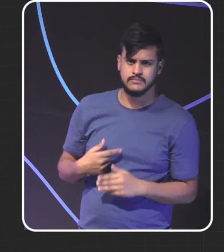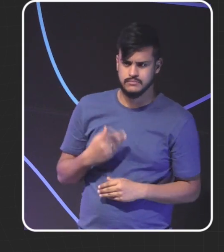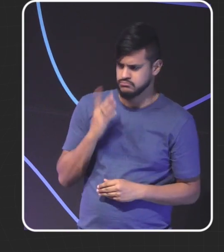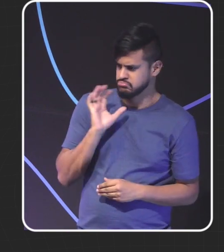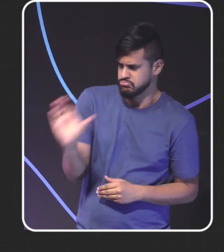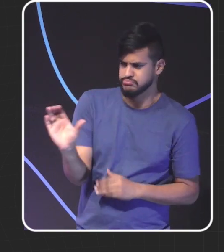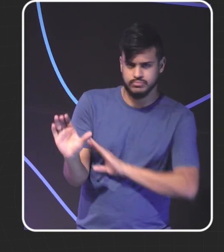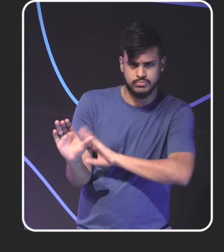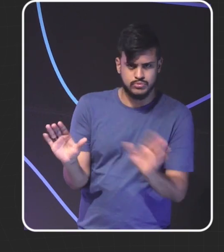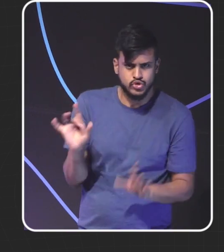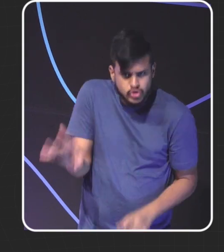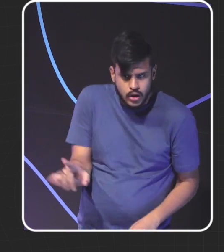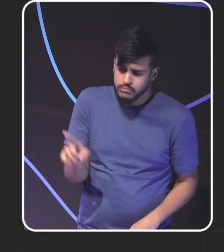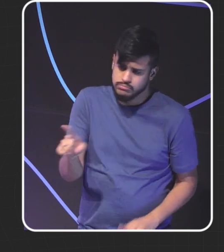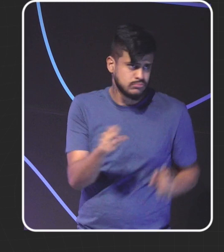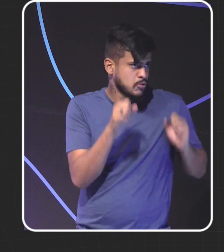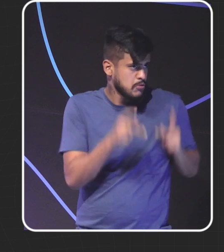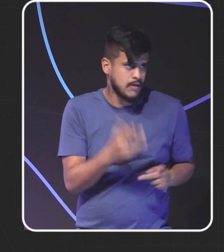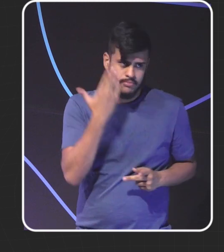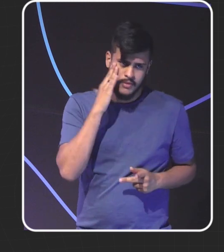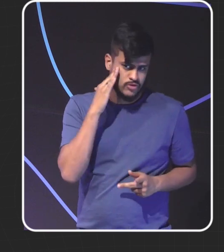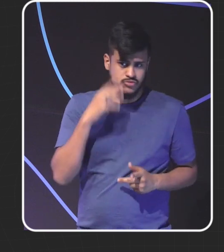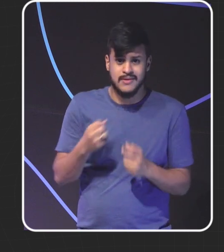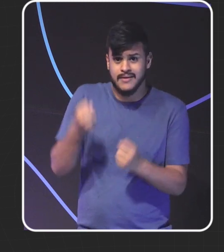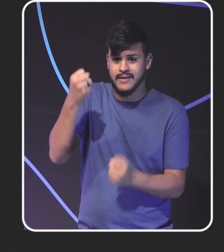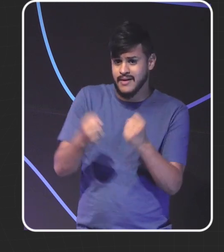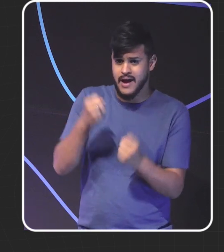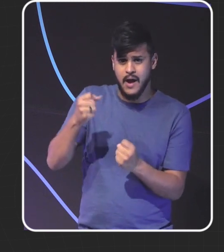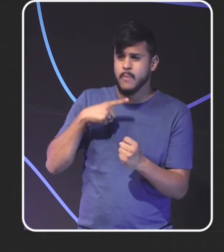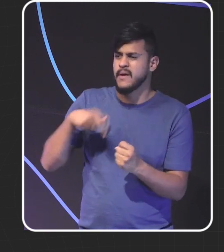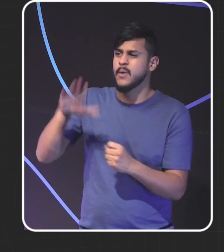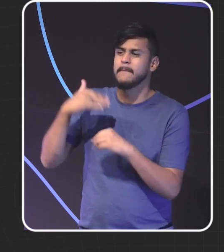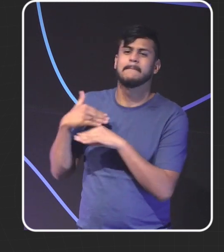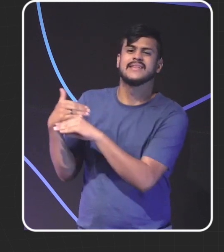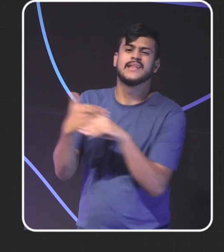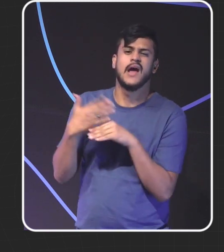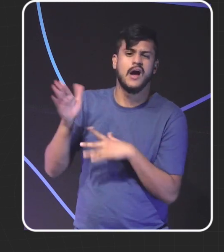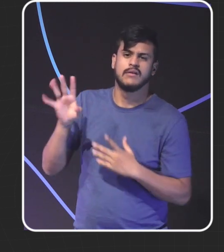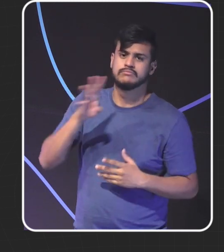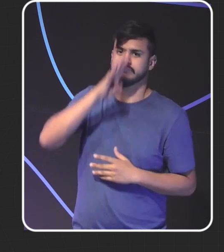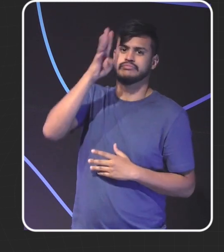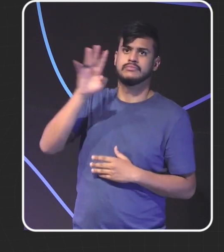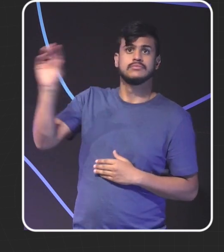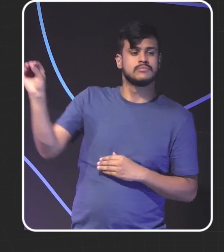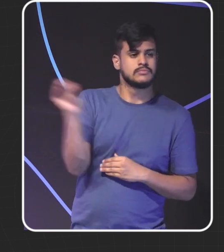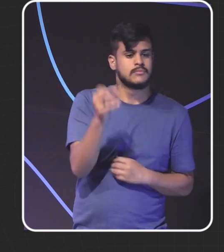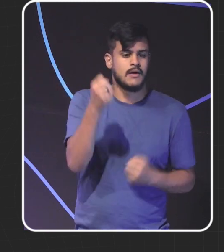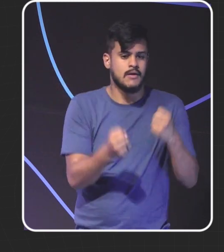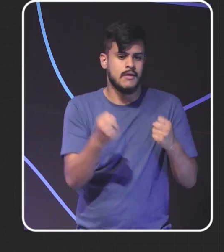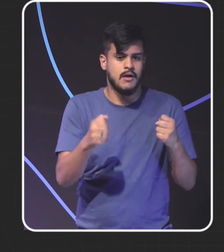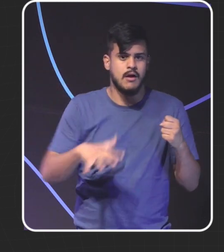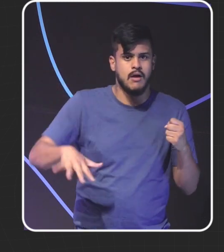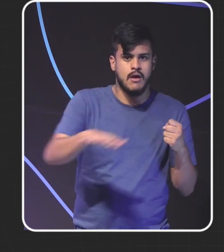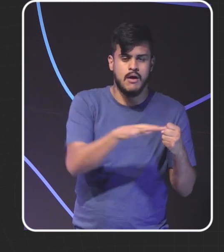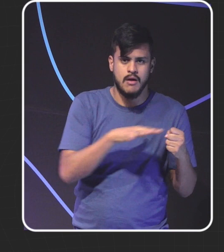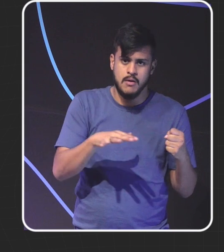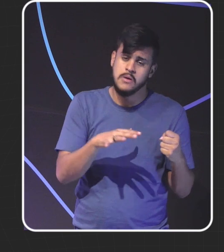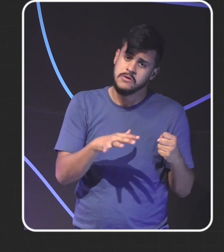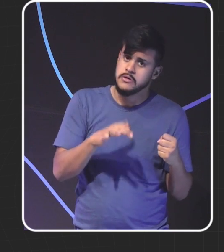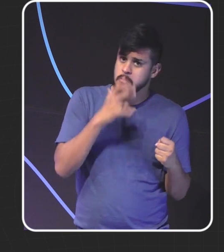bom, a inteligência artificial vai entender. Um carro, ela vai pegar o carro padrão, sabe? Sei lá. E aí, possivelmente, vai ser um